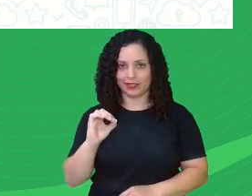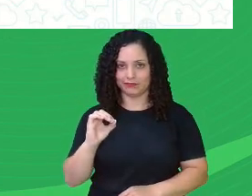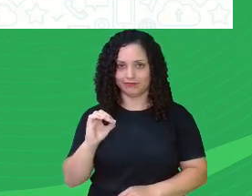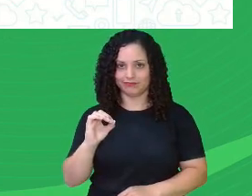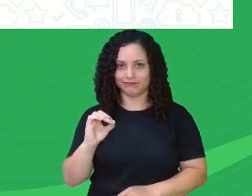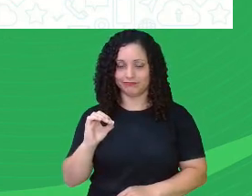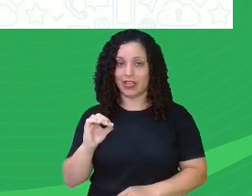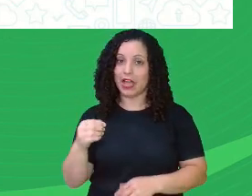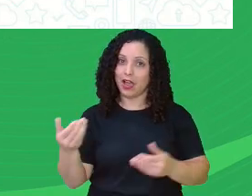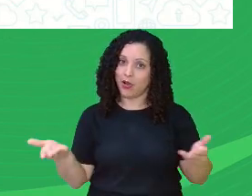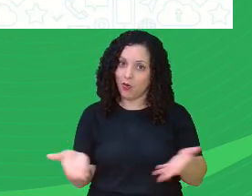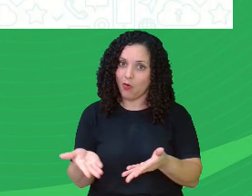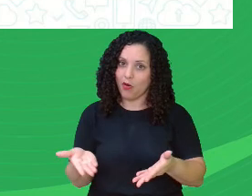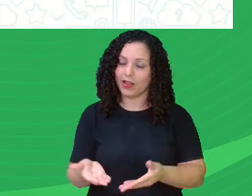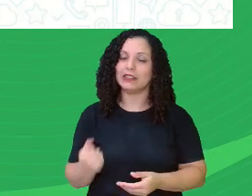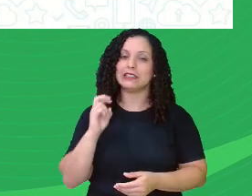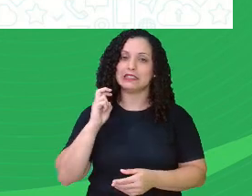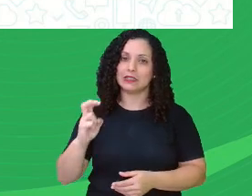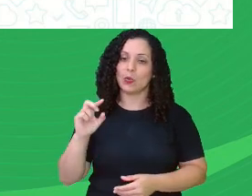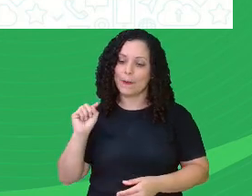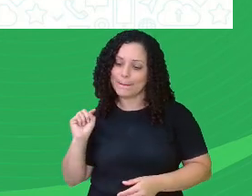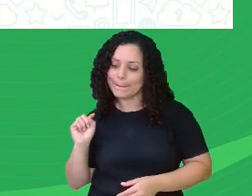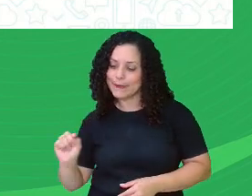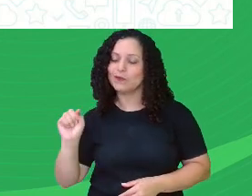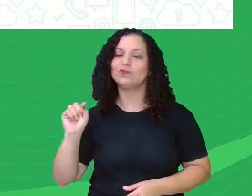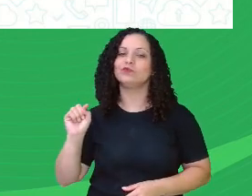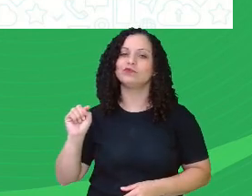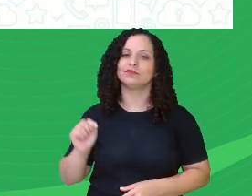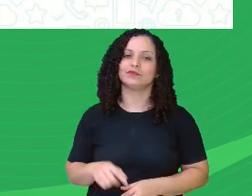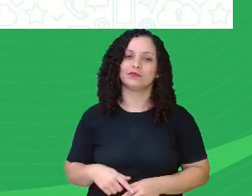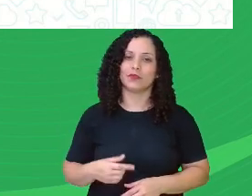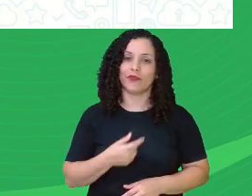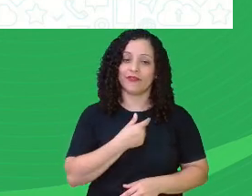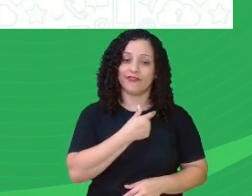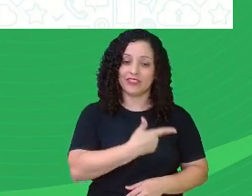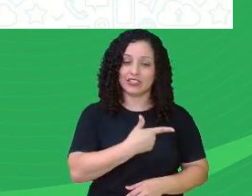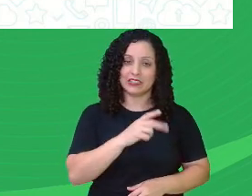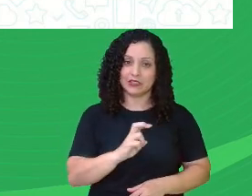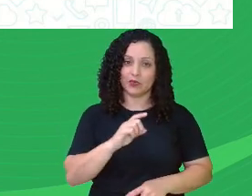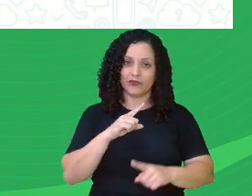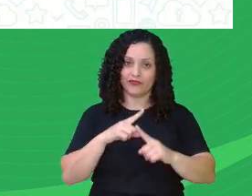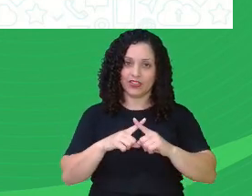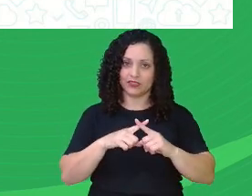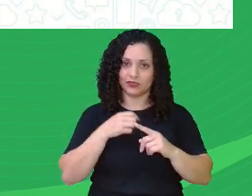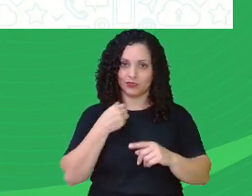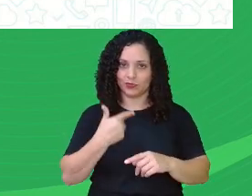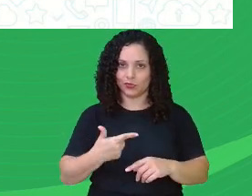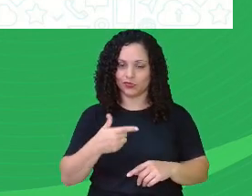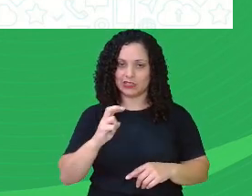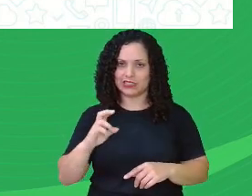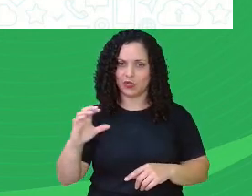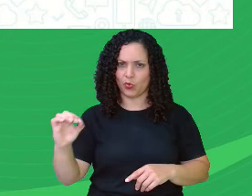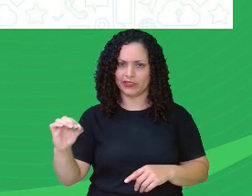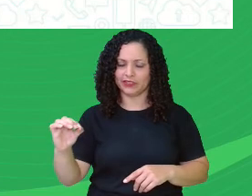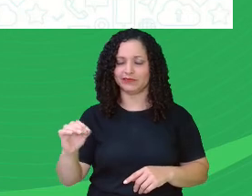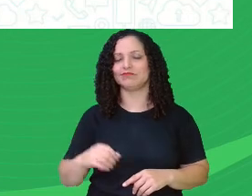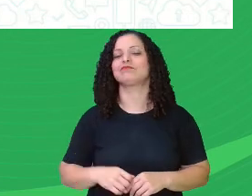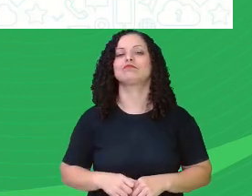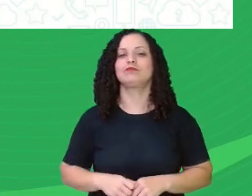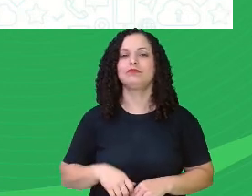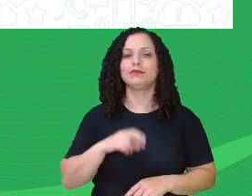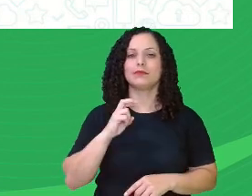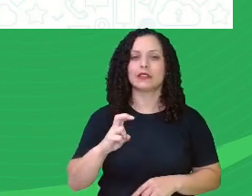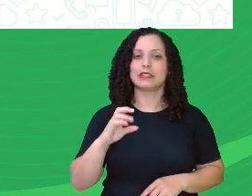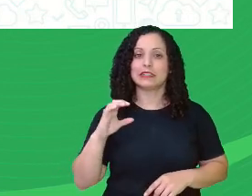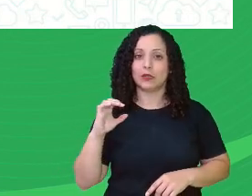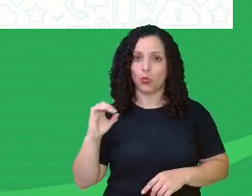5.000. De novo, Ricardinho, 25 vezes 2, 50. Aí você vai com 50, sobrou os 2 zeros, 50